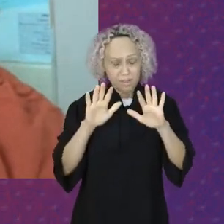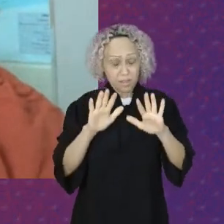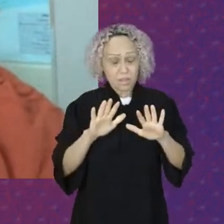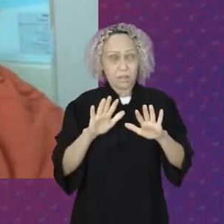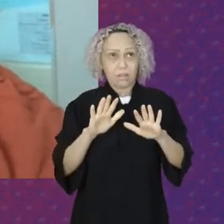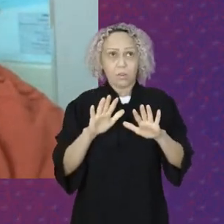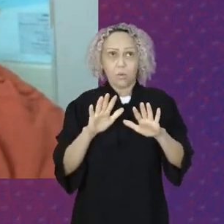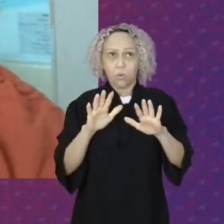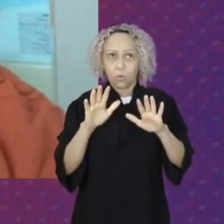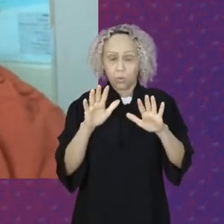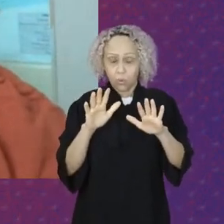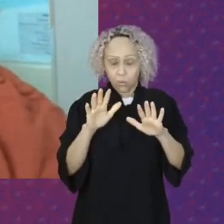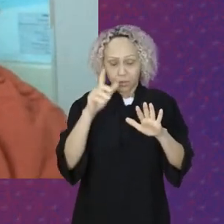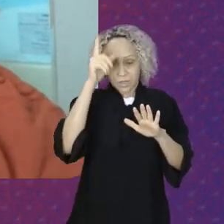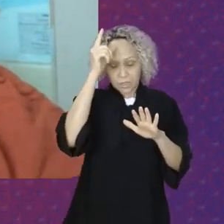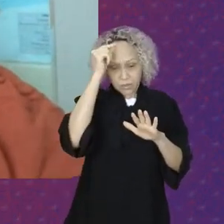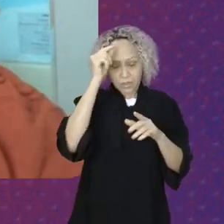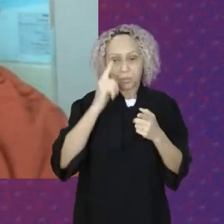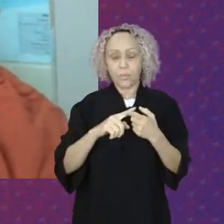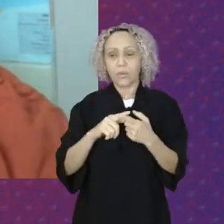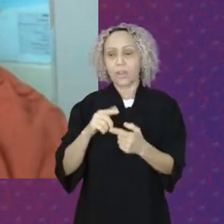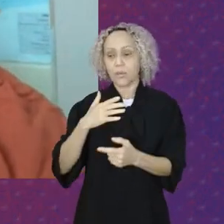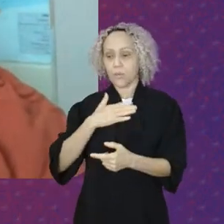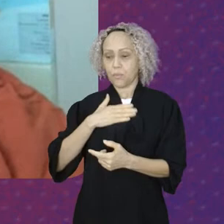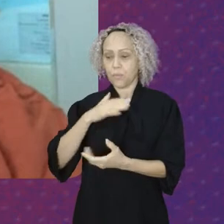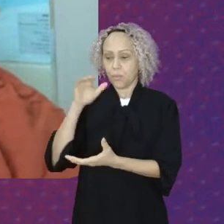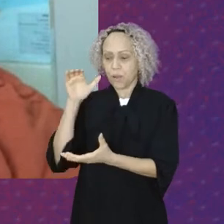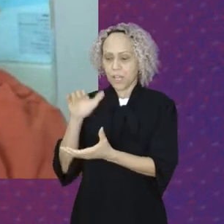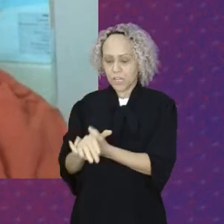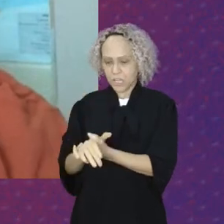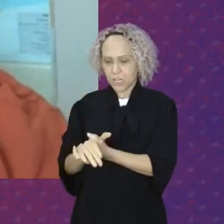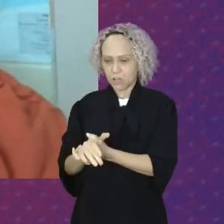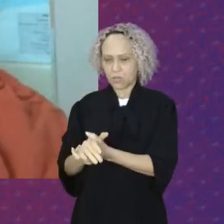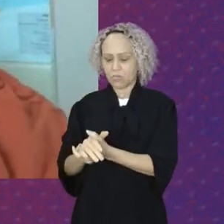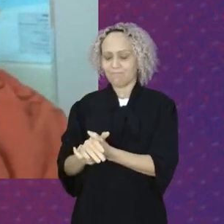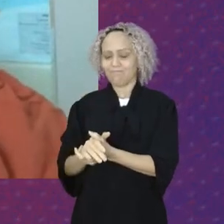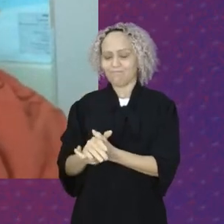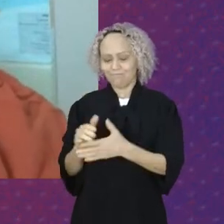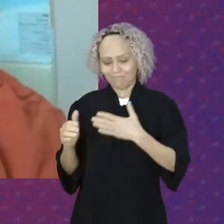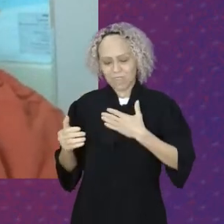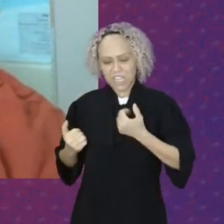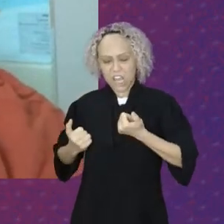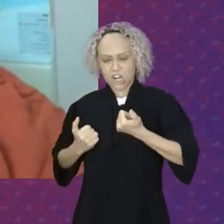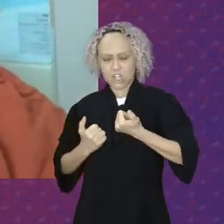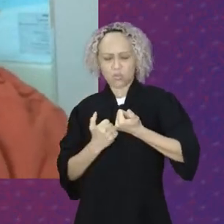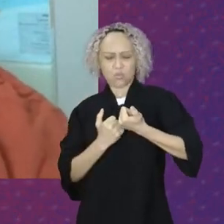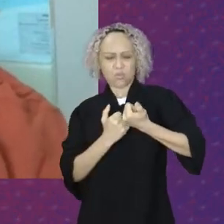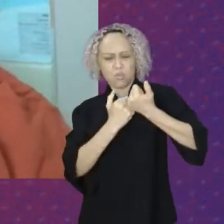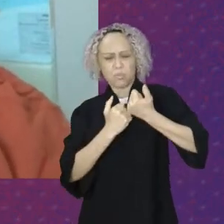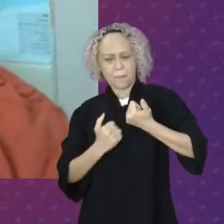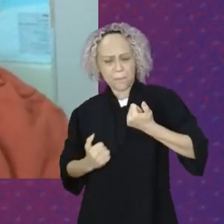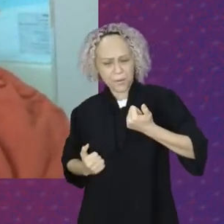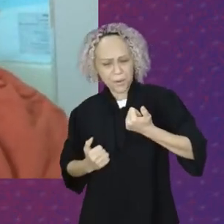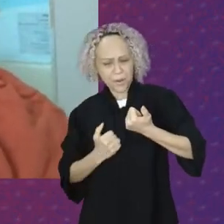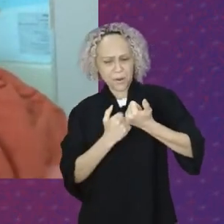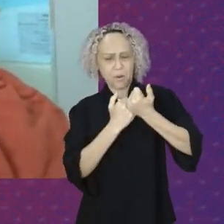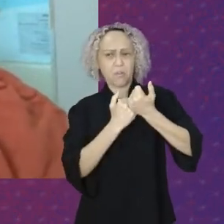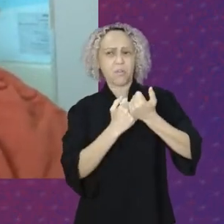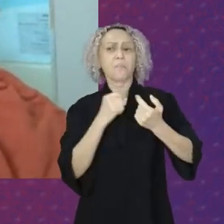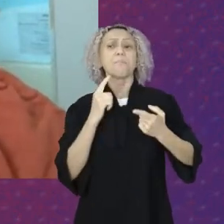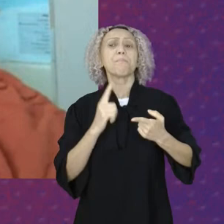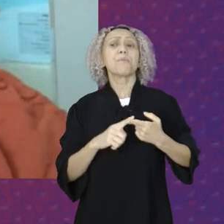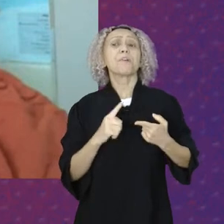me ajudou a nortear um pouco no lugar onde eu estava, que eu estava disputando um processo eleitoral. De um outro momento,